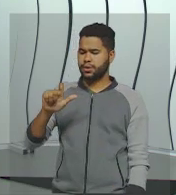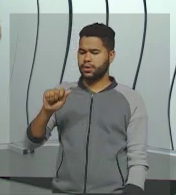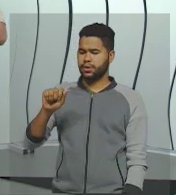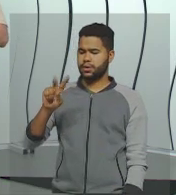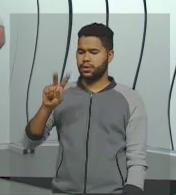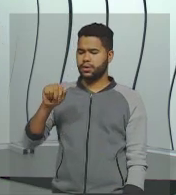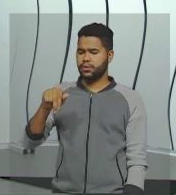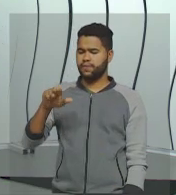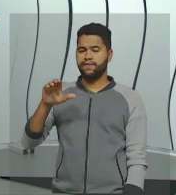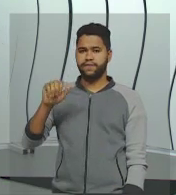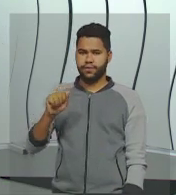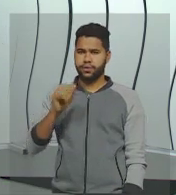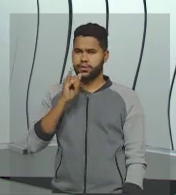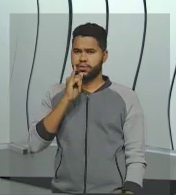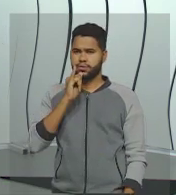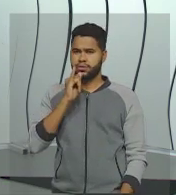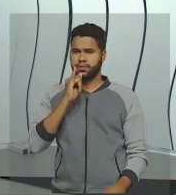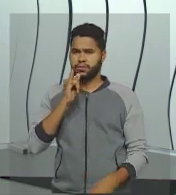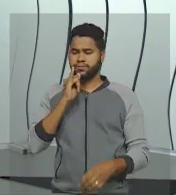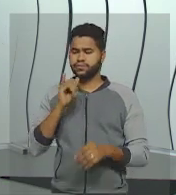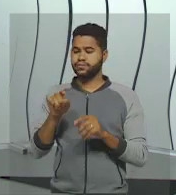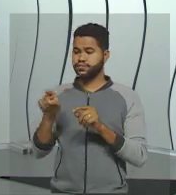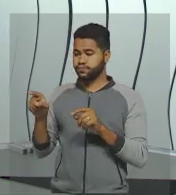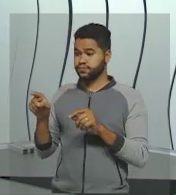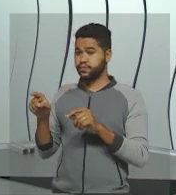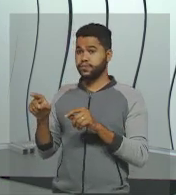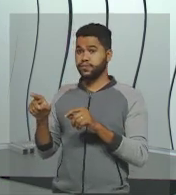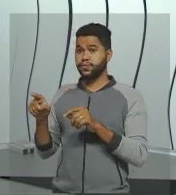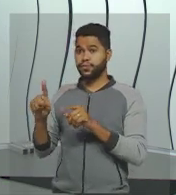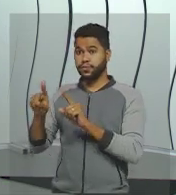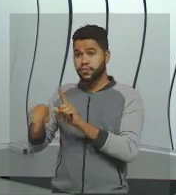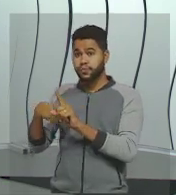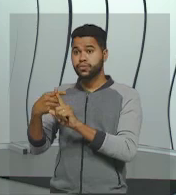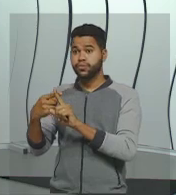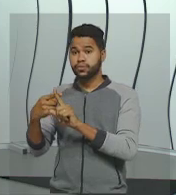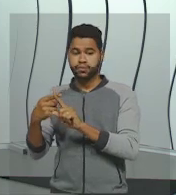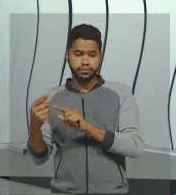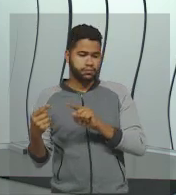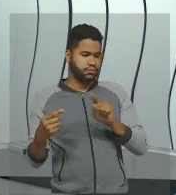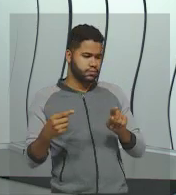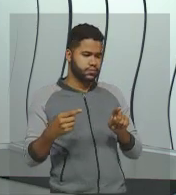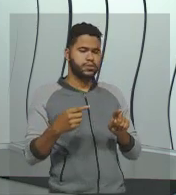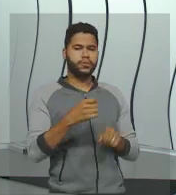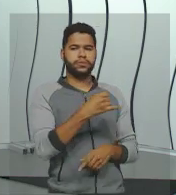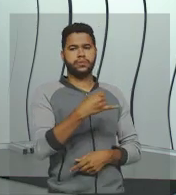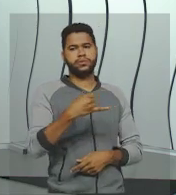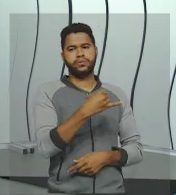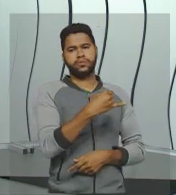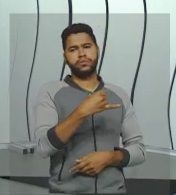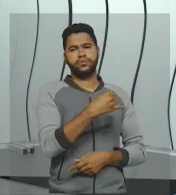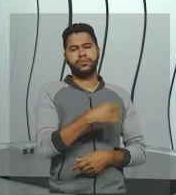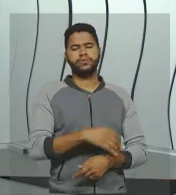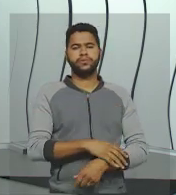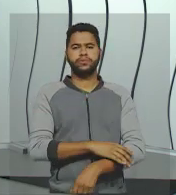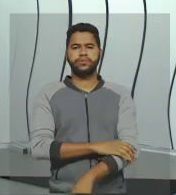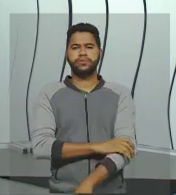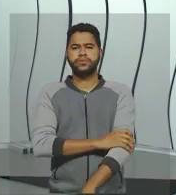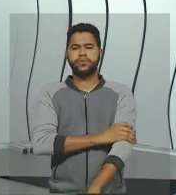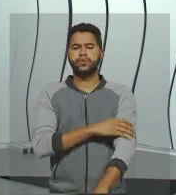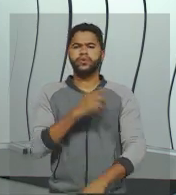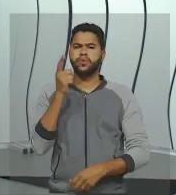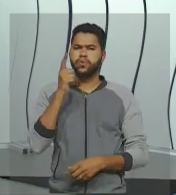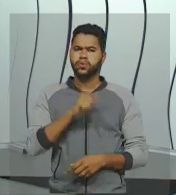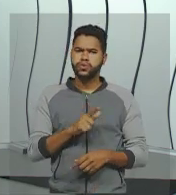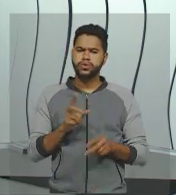vai ter um lado da alavanca realizando um torque positivo e do outro lado eu vou ter um torque negativo, para que eu